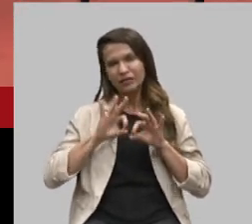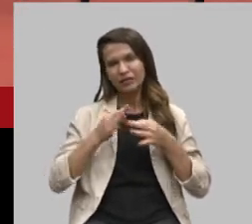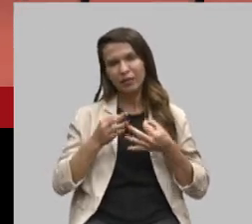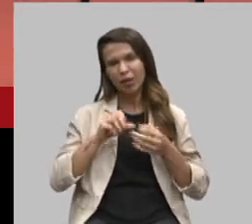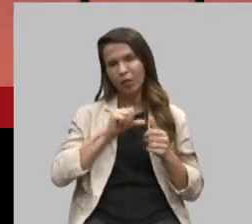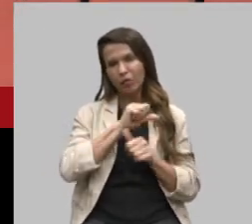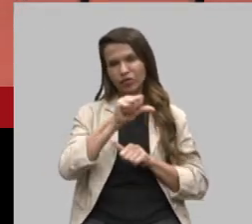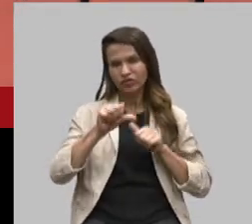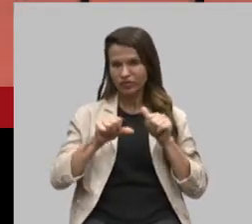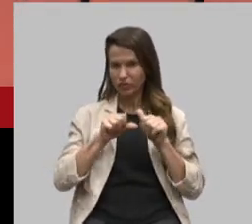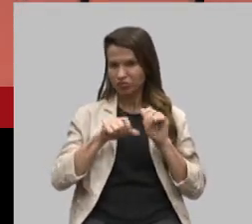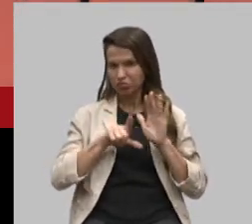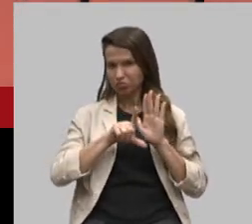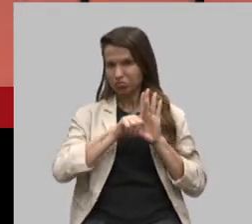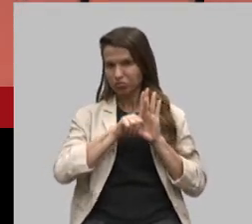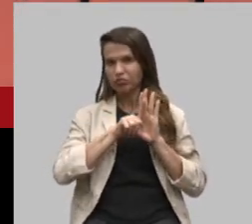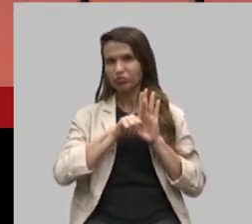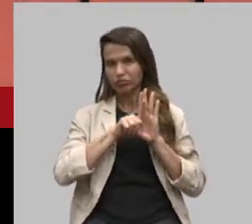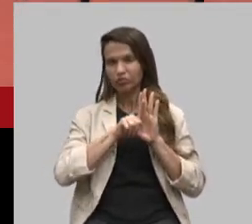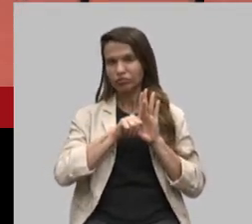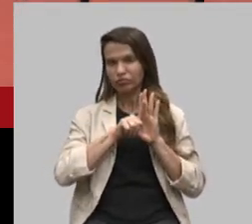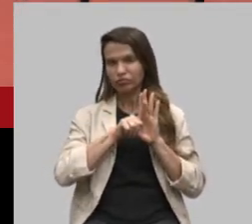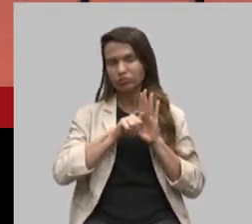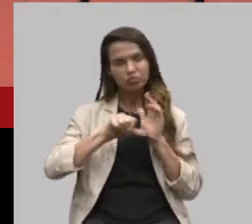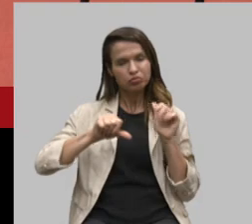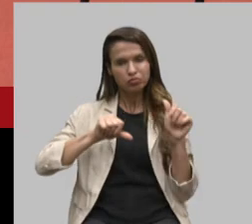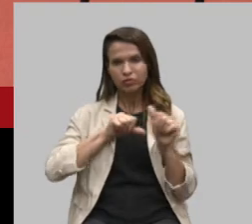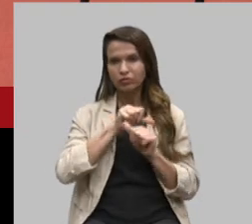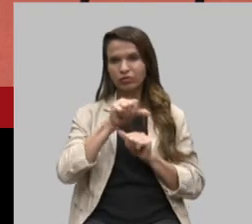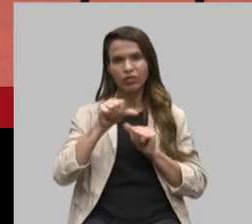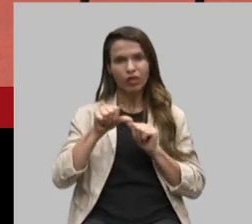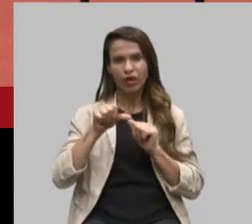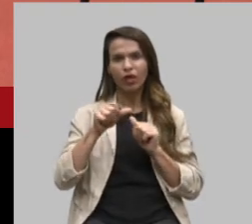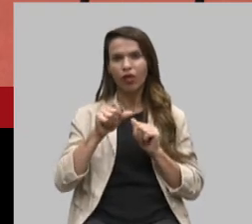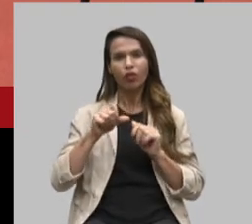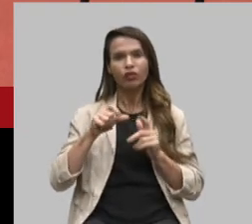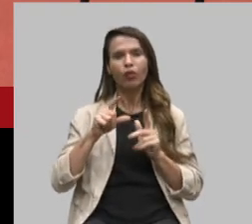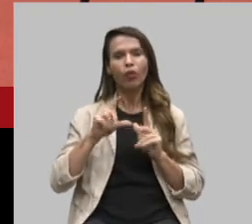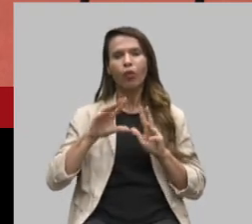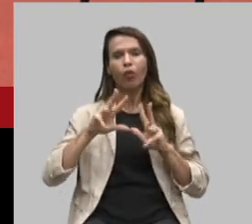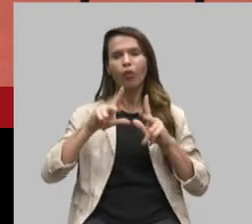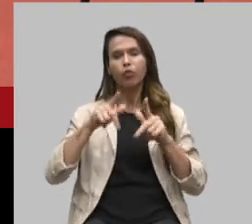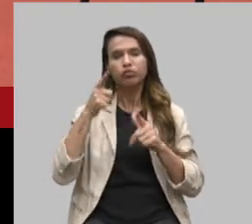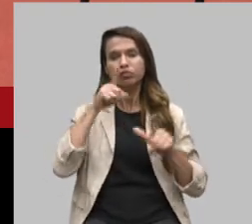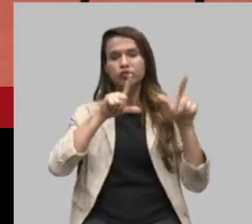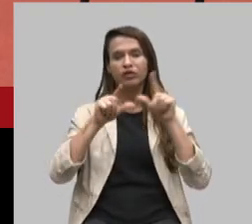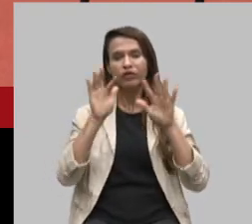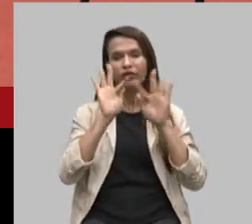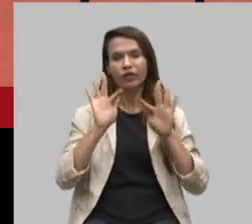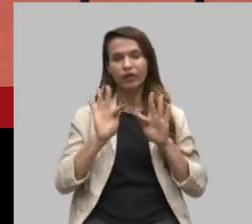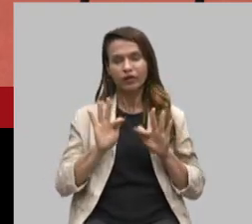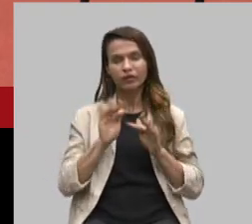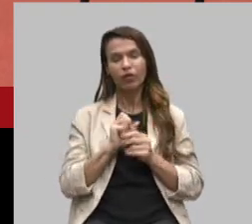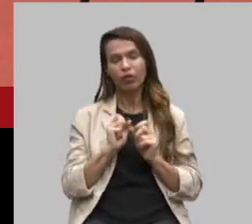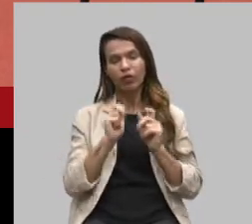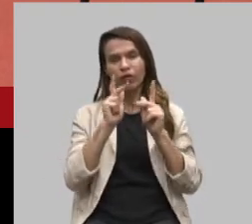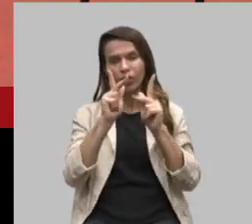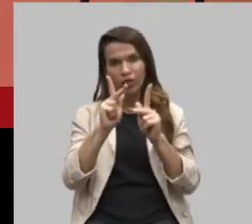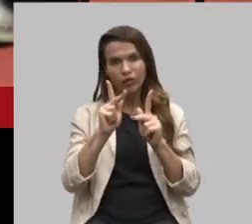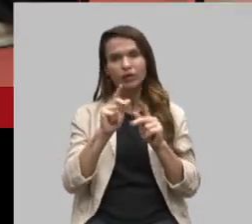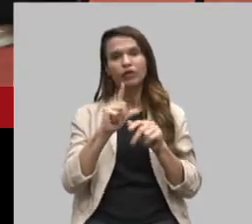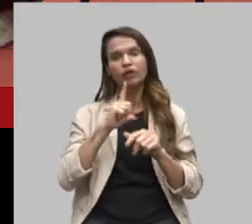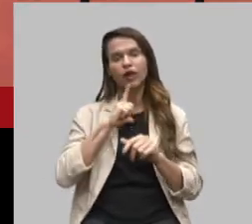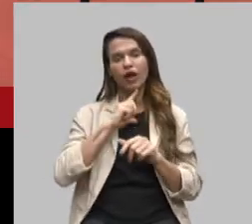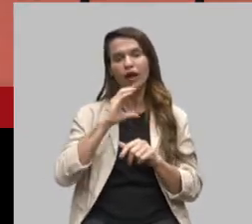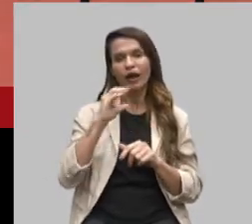ela nós faríamos uma modificação que sairíamos todos felizes dessa história gente Ok tem Caps tem